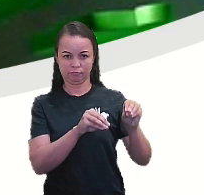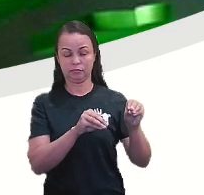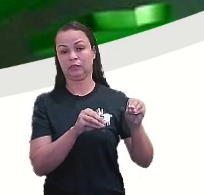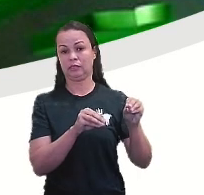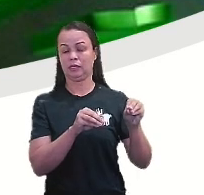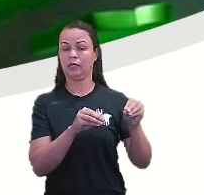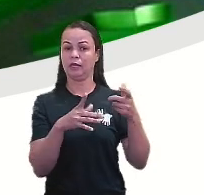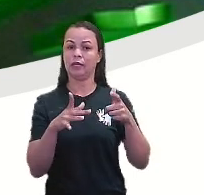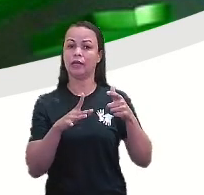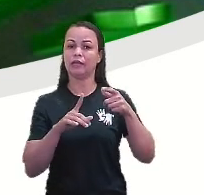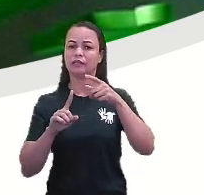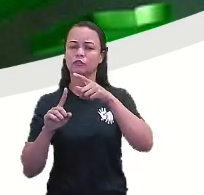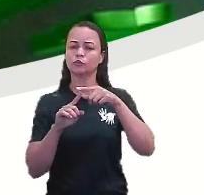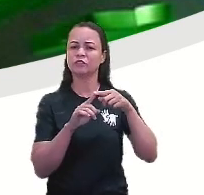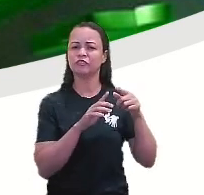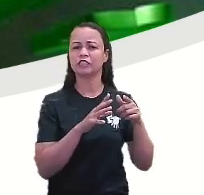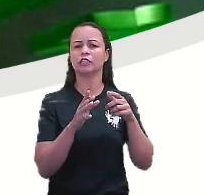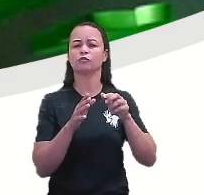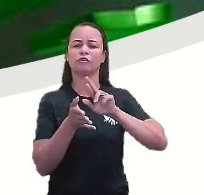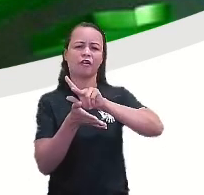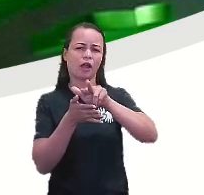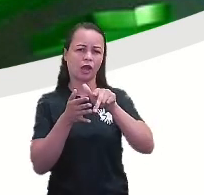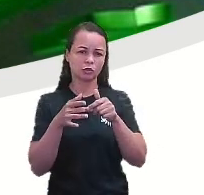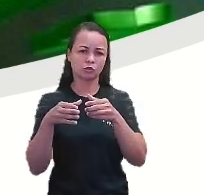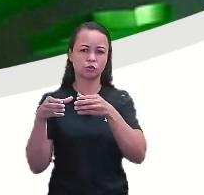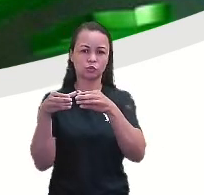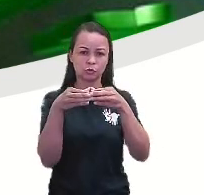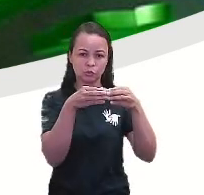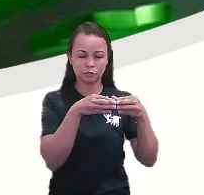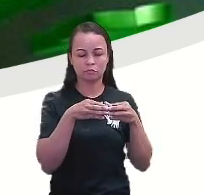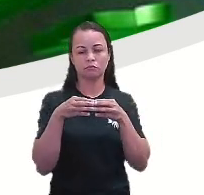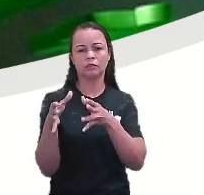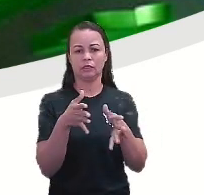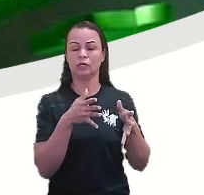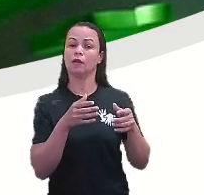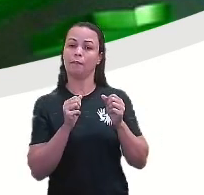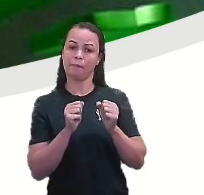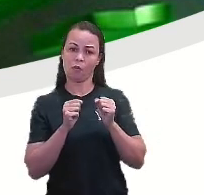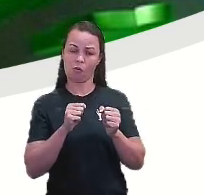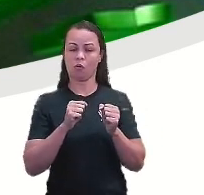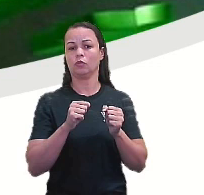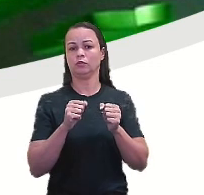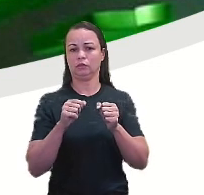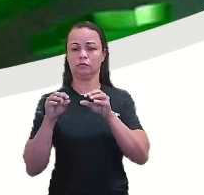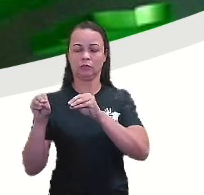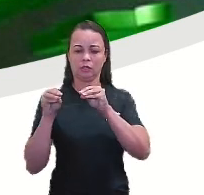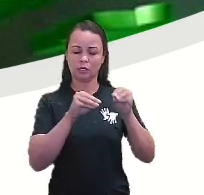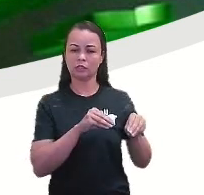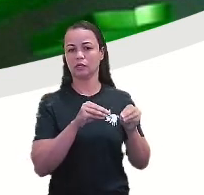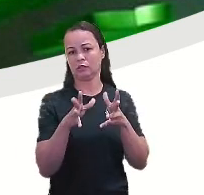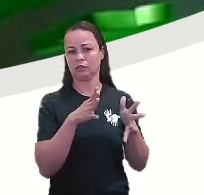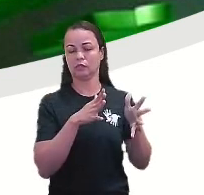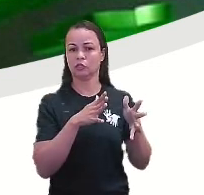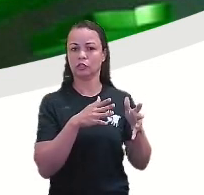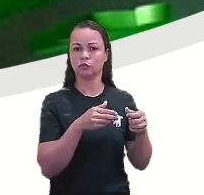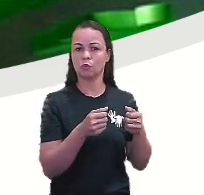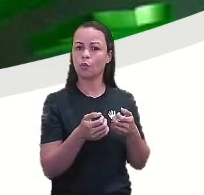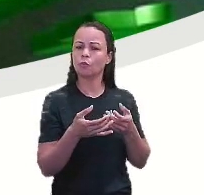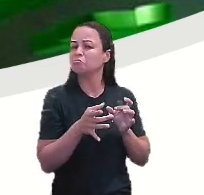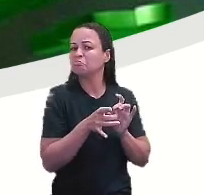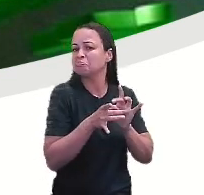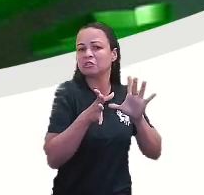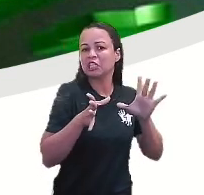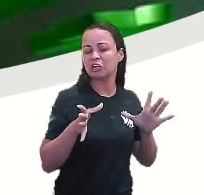é subdividido em vários grupos. Esses movimentos, eles podem acontecer espontaneamente ou por força de pressão. Mas